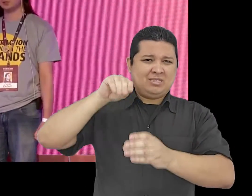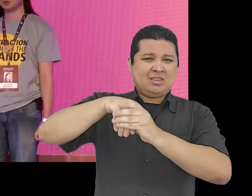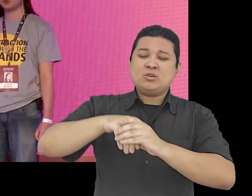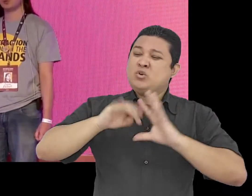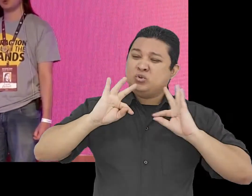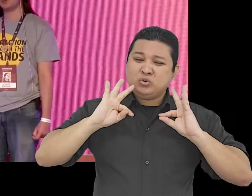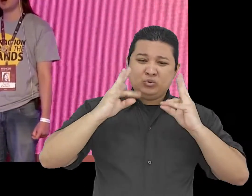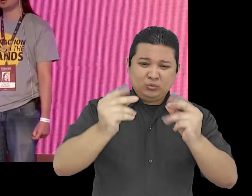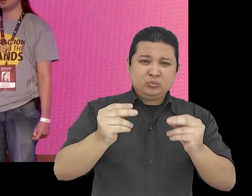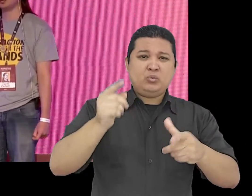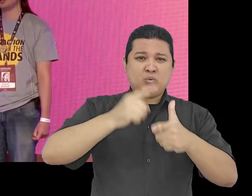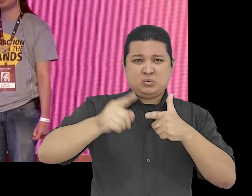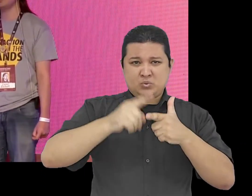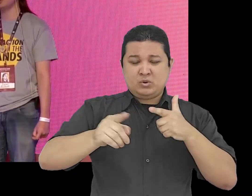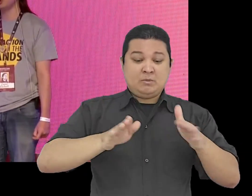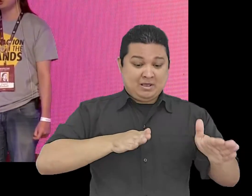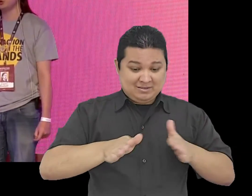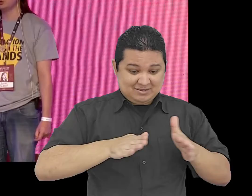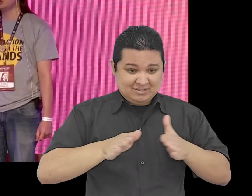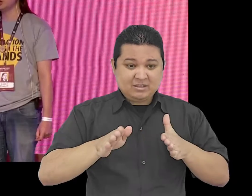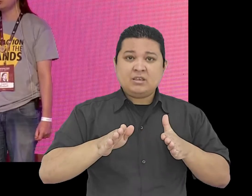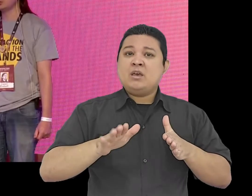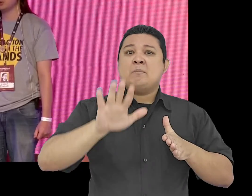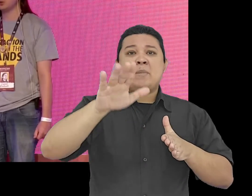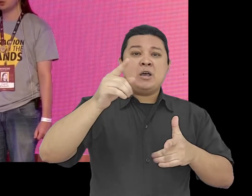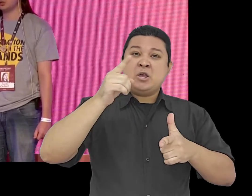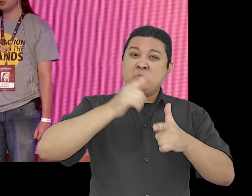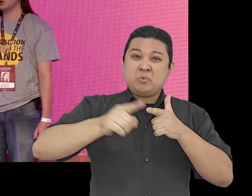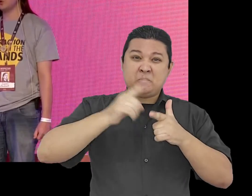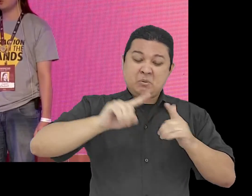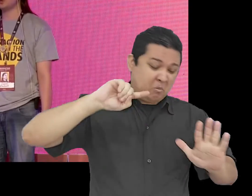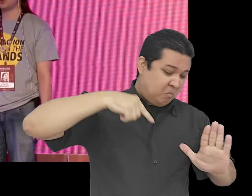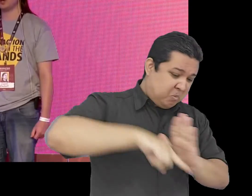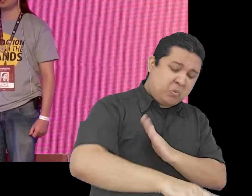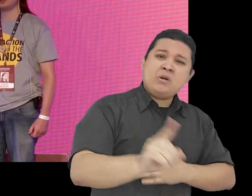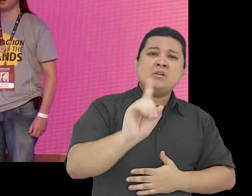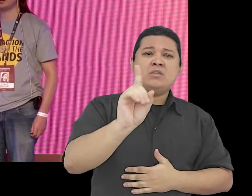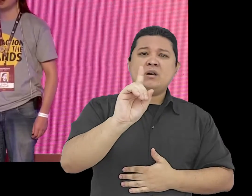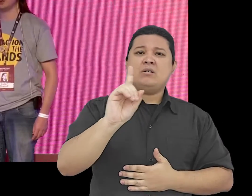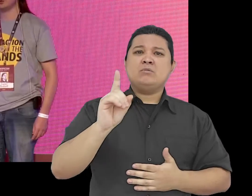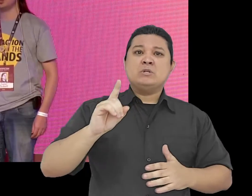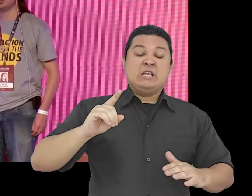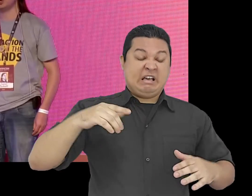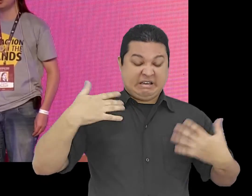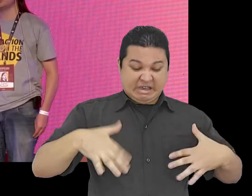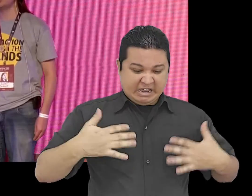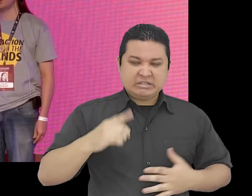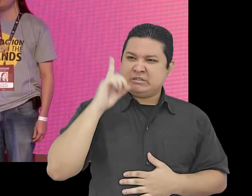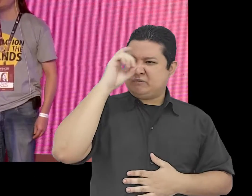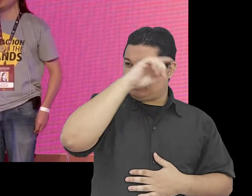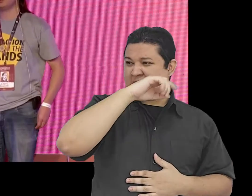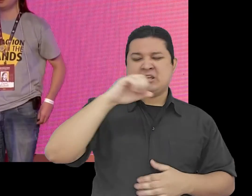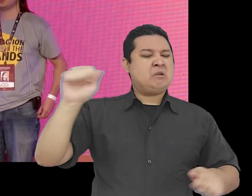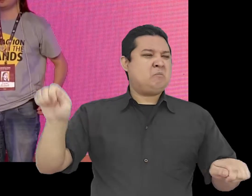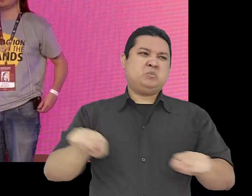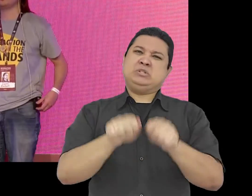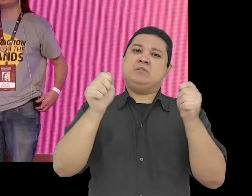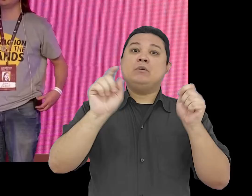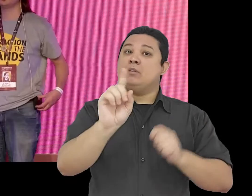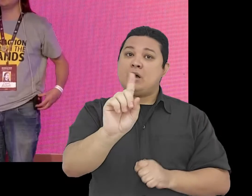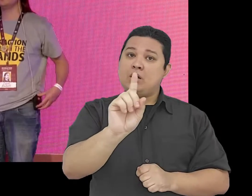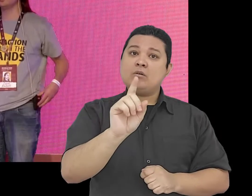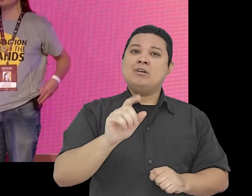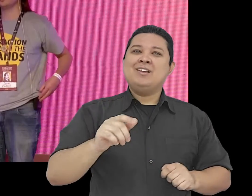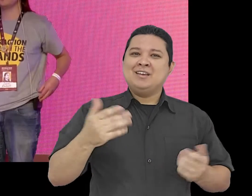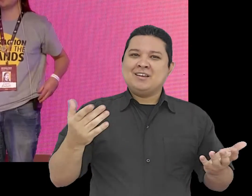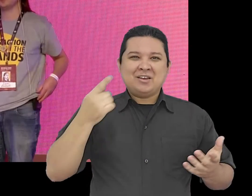que existem para transformar uma página em acessível, não são grandes, não é uma dificuldade técnica hoje em dia. Tanto é que eu falei no começo,